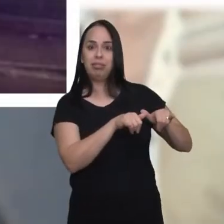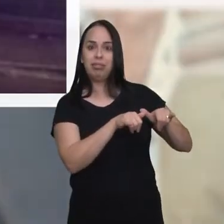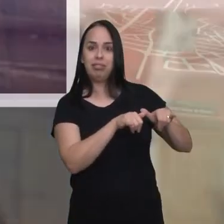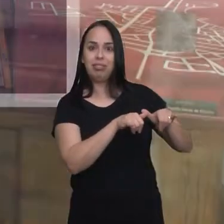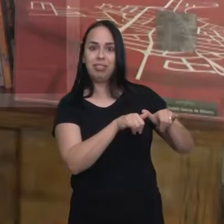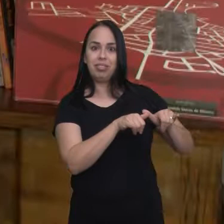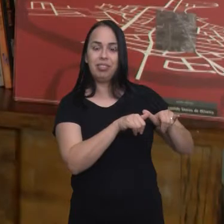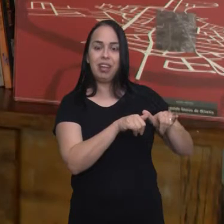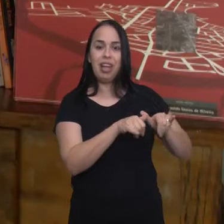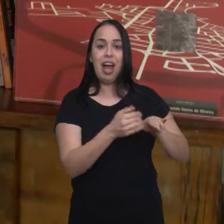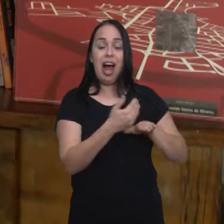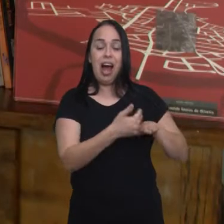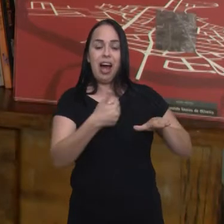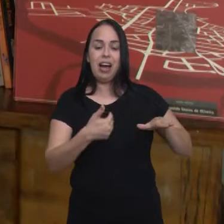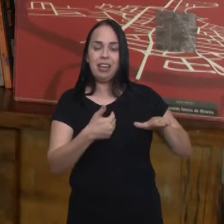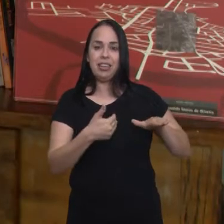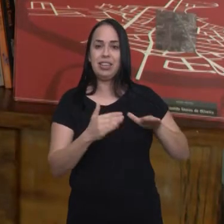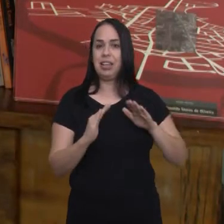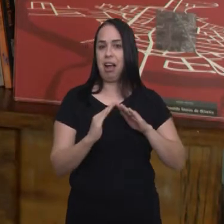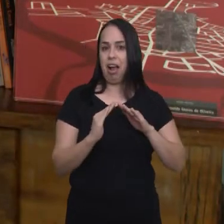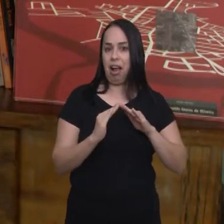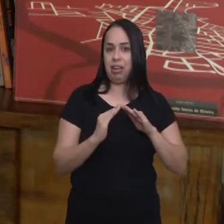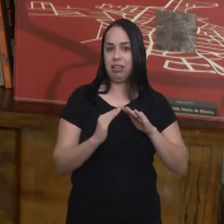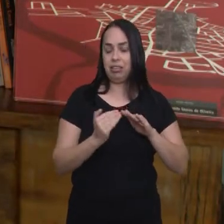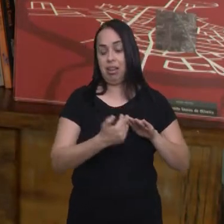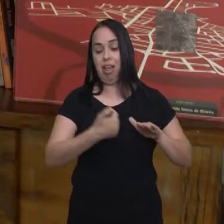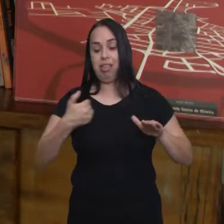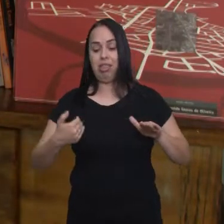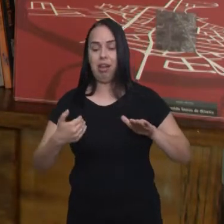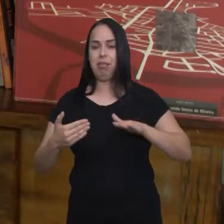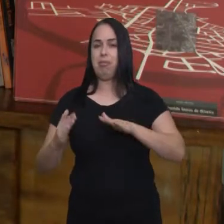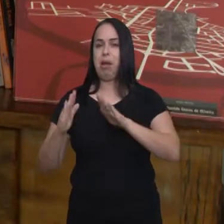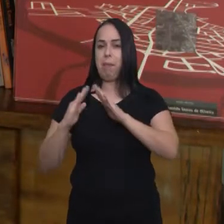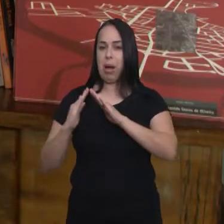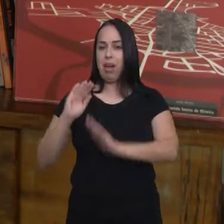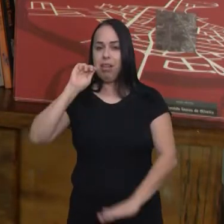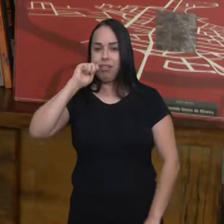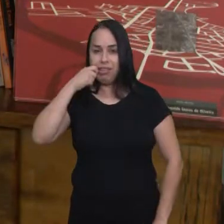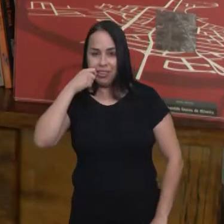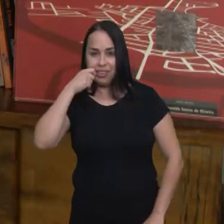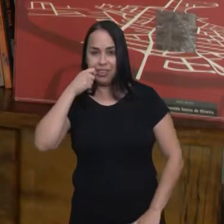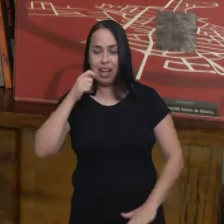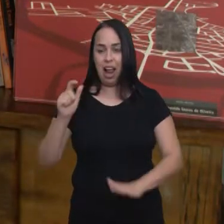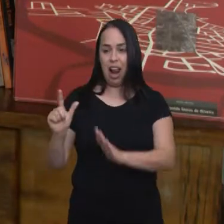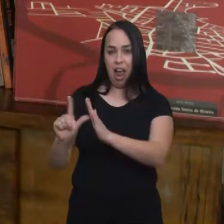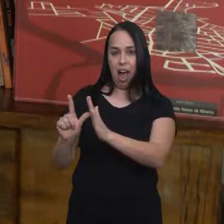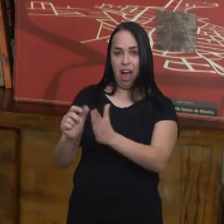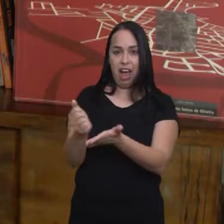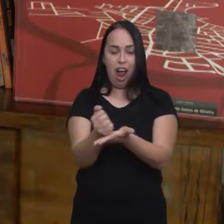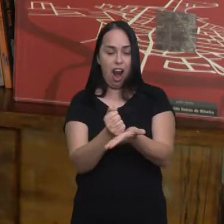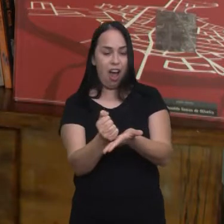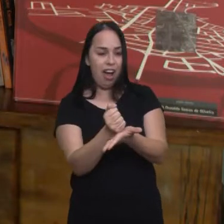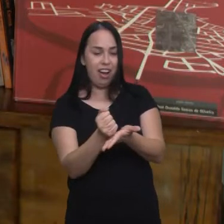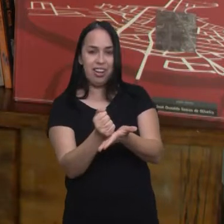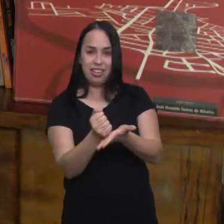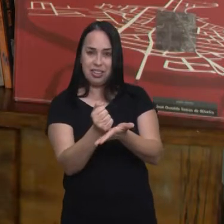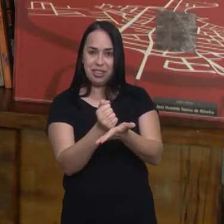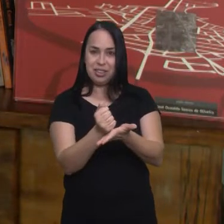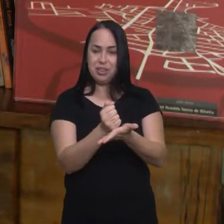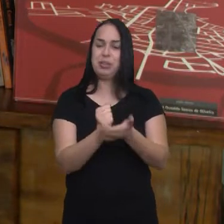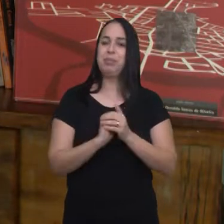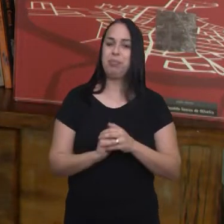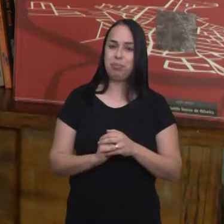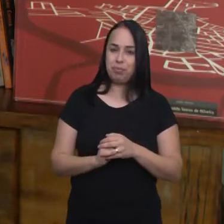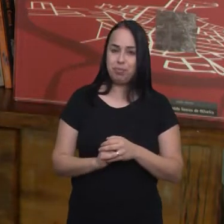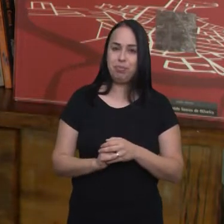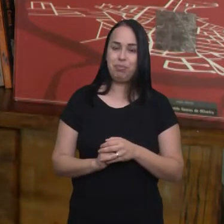pouco antes a Casa Londrina, a Casa Natale, a Padaria União, a loja do Salim, a farmácia do Josué, da família